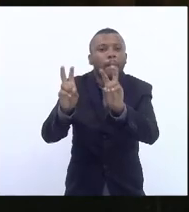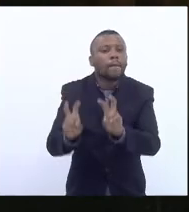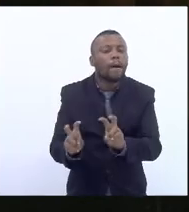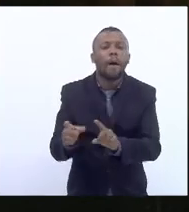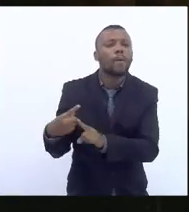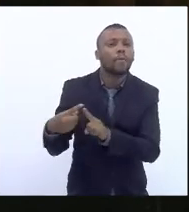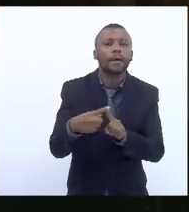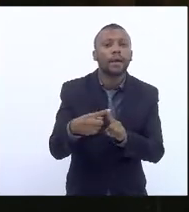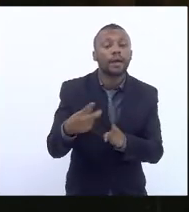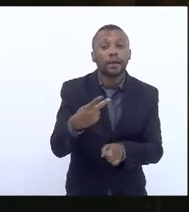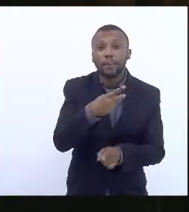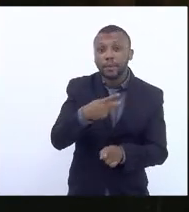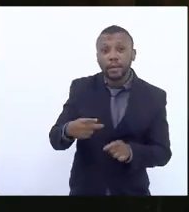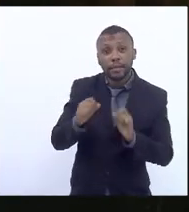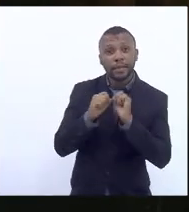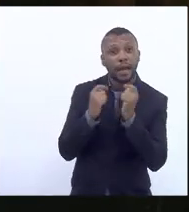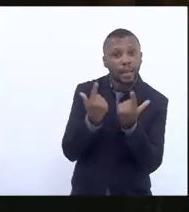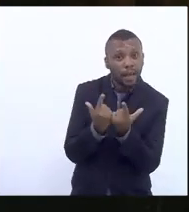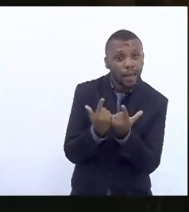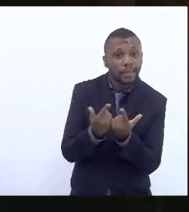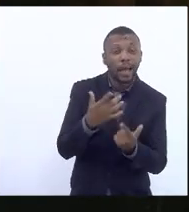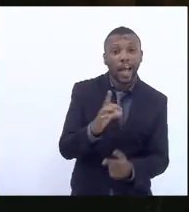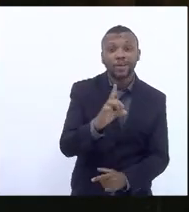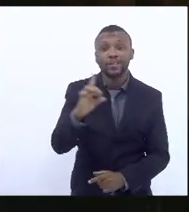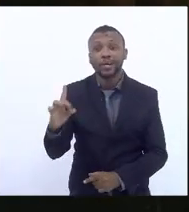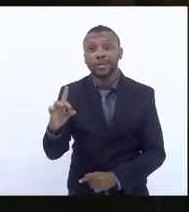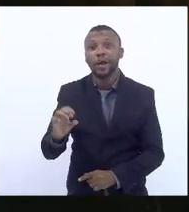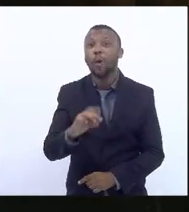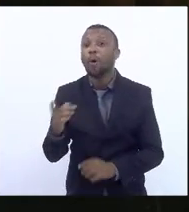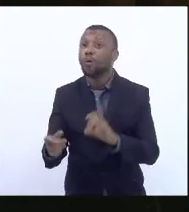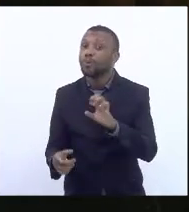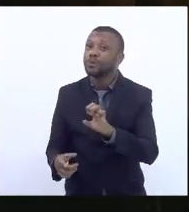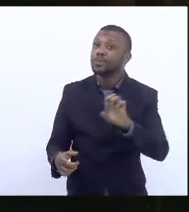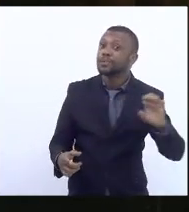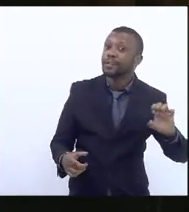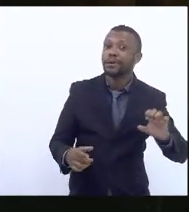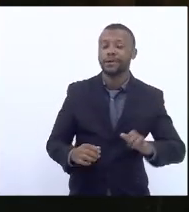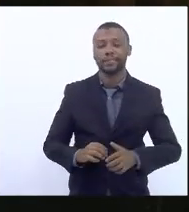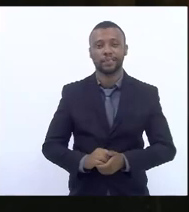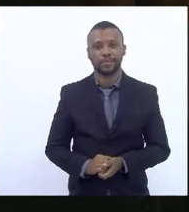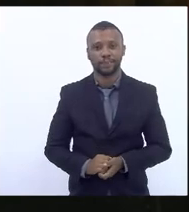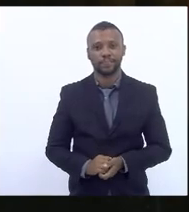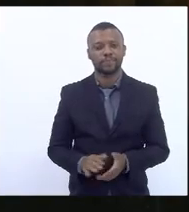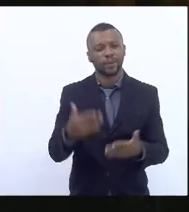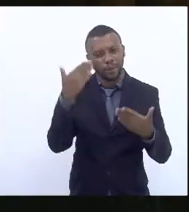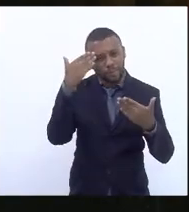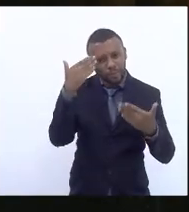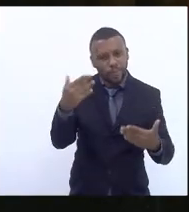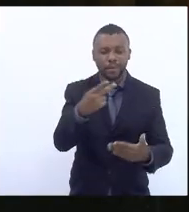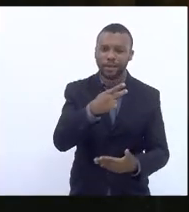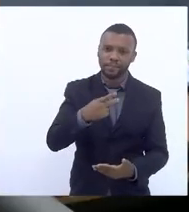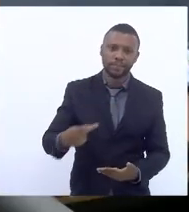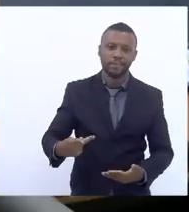que a presidência da Alerje é de direita ou de esquerda? Muito obrigado, presidente.